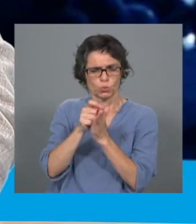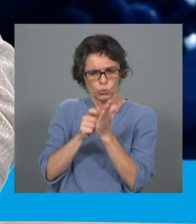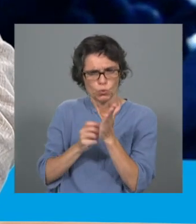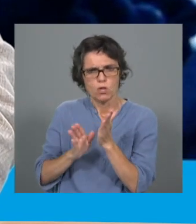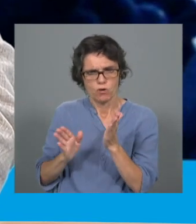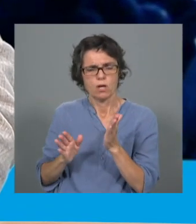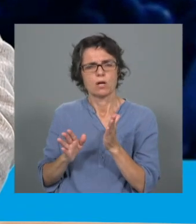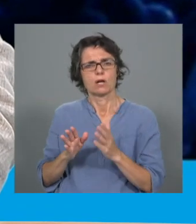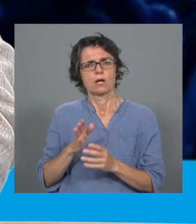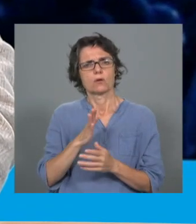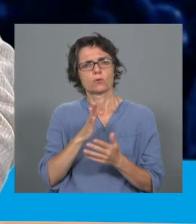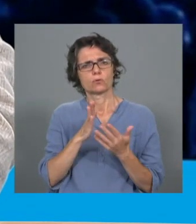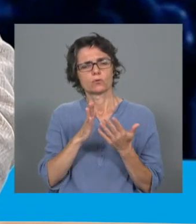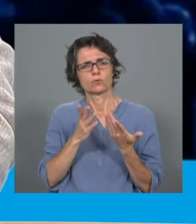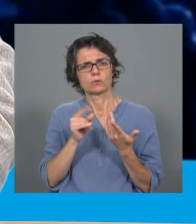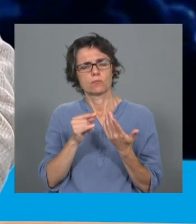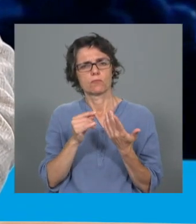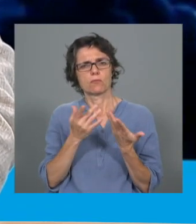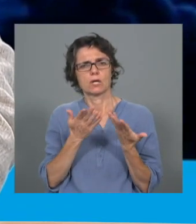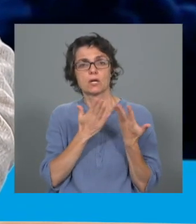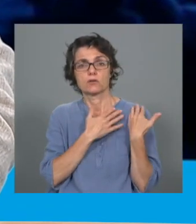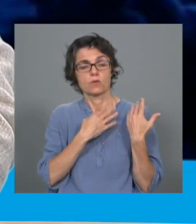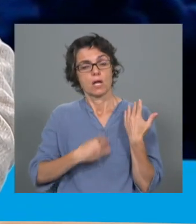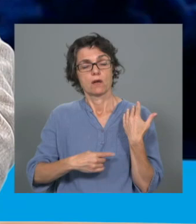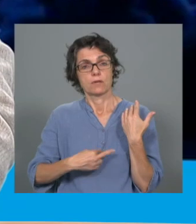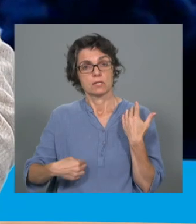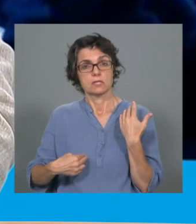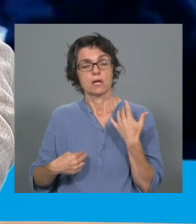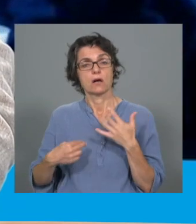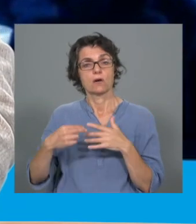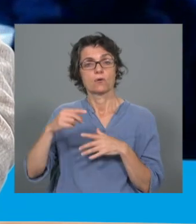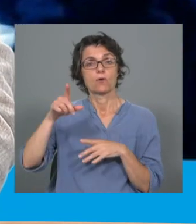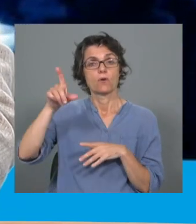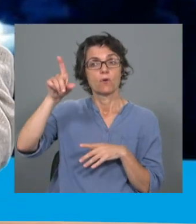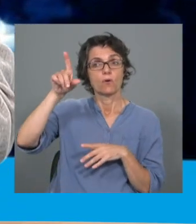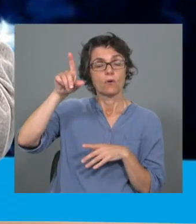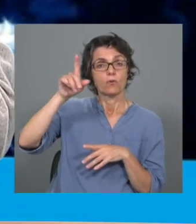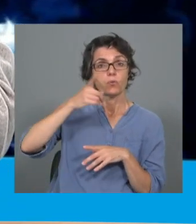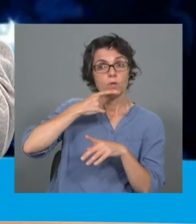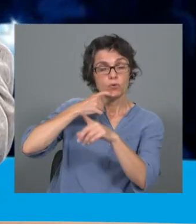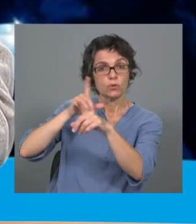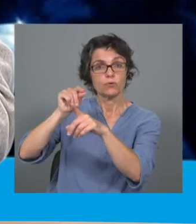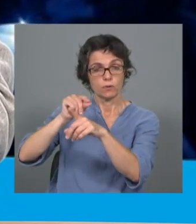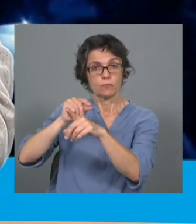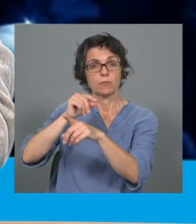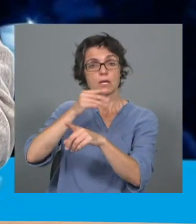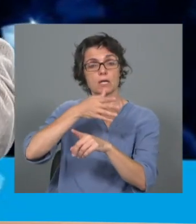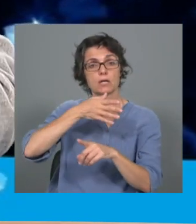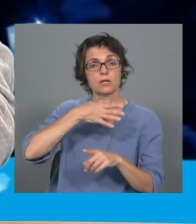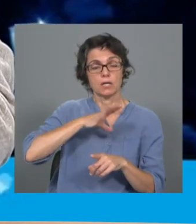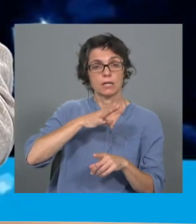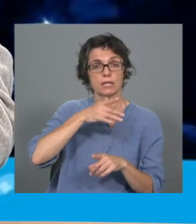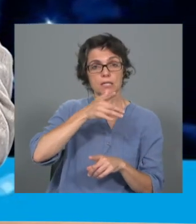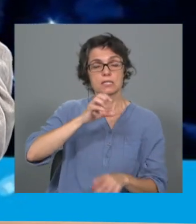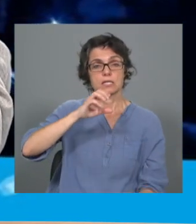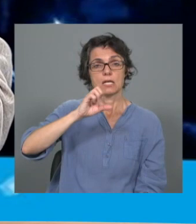vários responsáveis cristãos do Reino Unido, assumiu a intenção de novo de ir ao Sudão do Sul assim que for possível. É um país que tem uma guerra civil de muitos anos, é a mais jovem